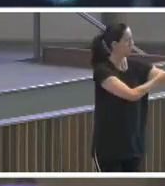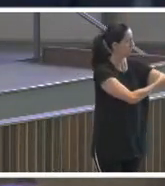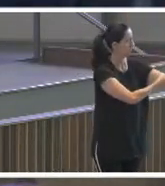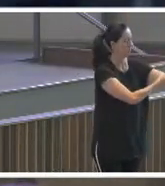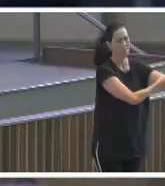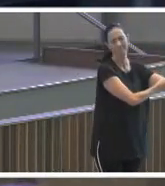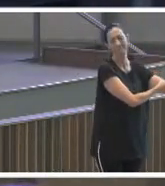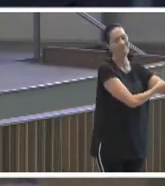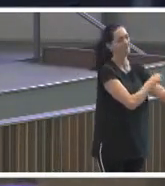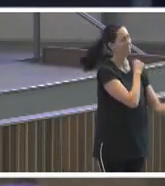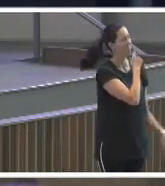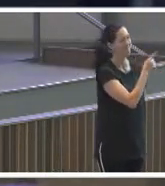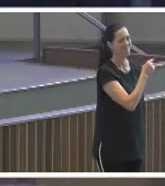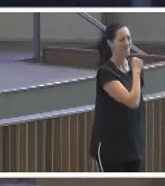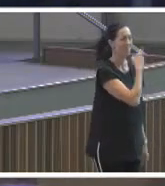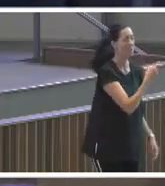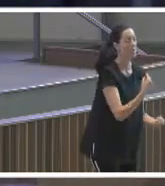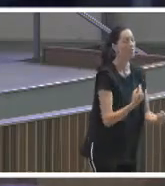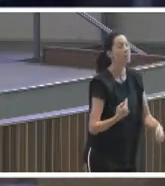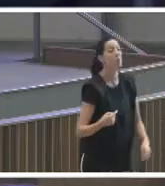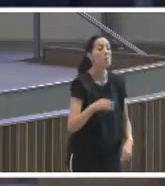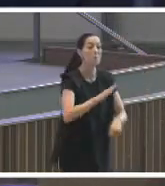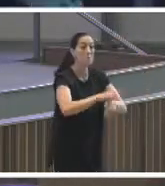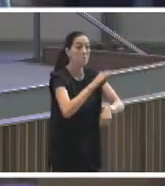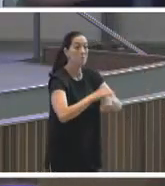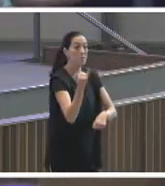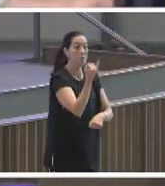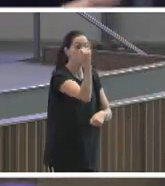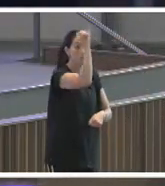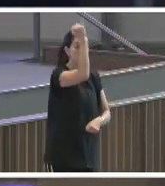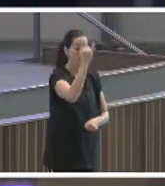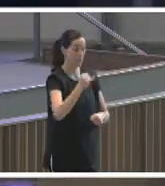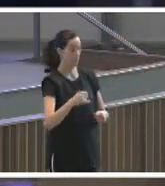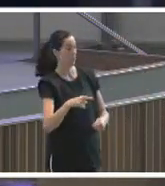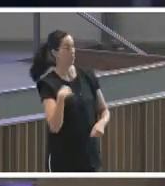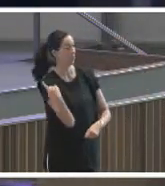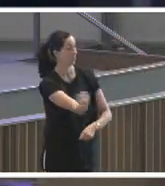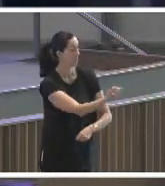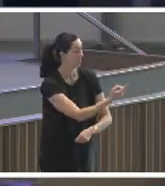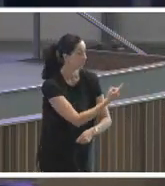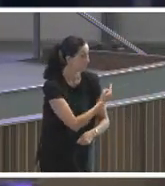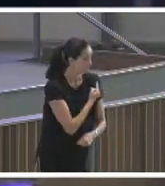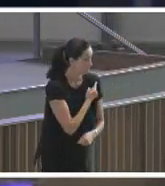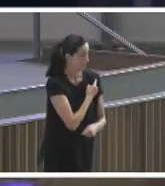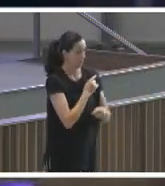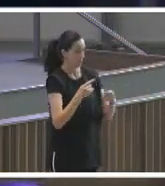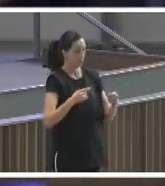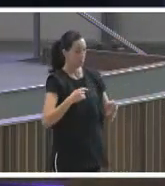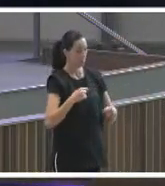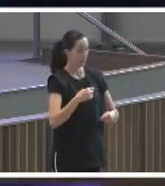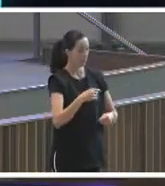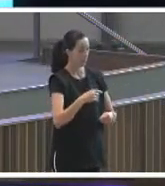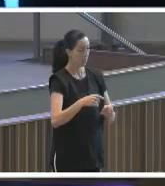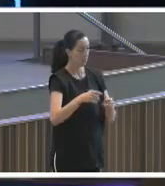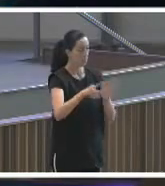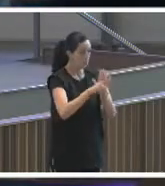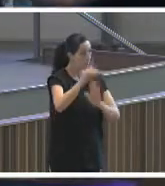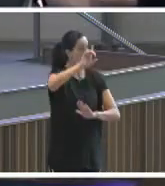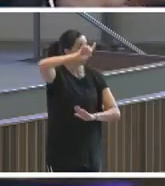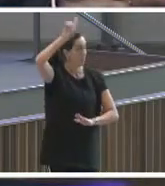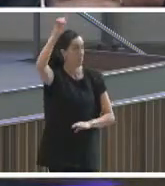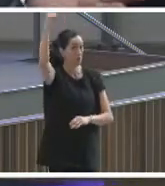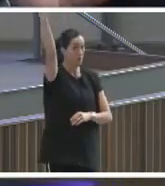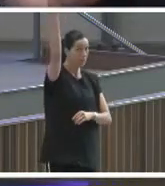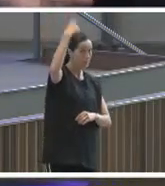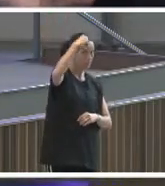no poder dele, debaixo da graça dele é que nós ministramos, e existem parâmetros para essa